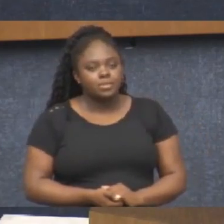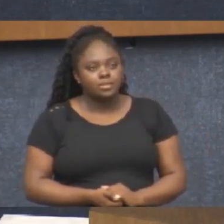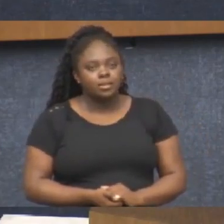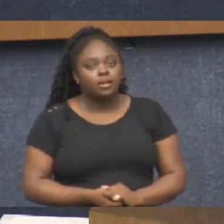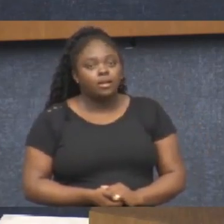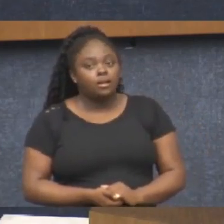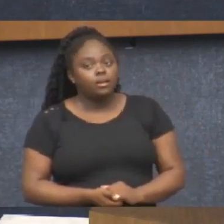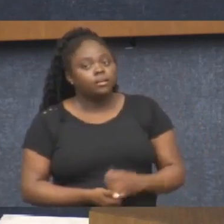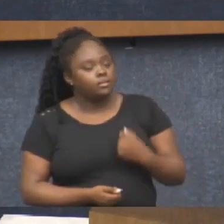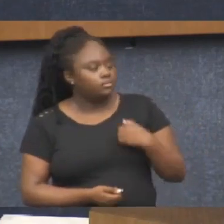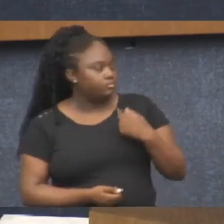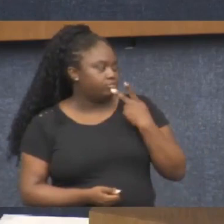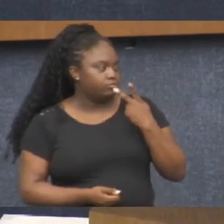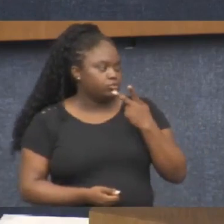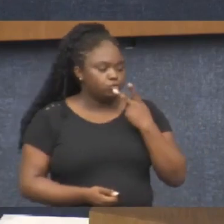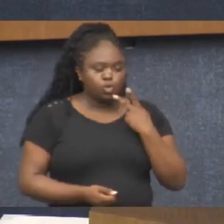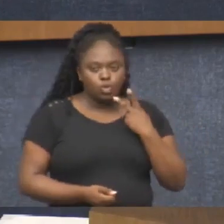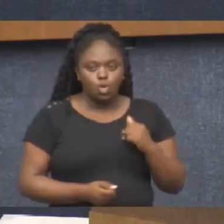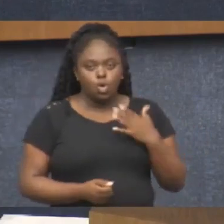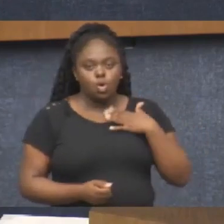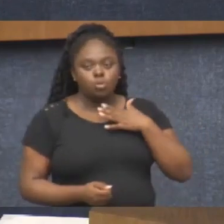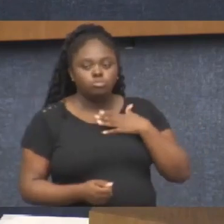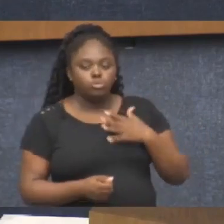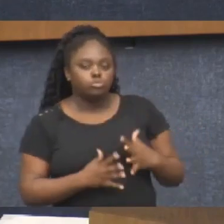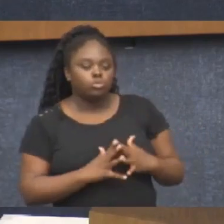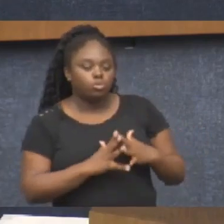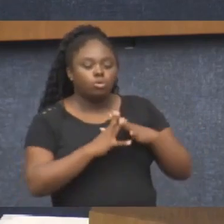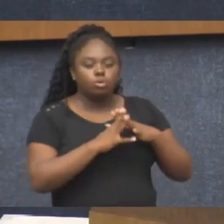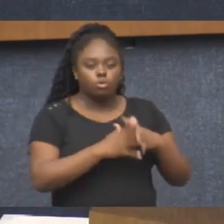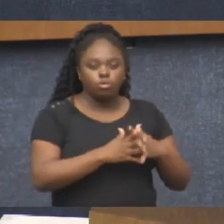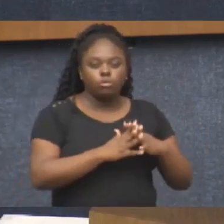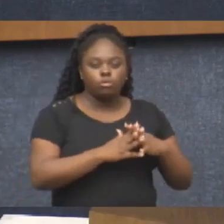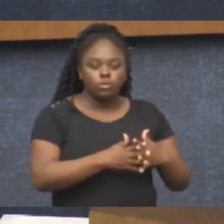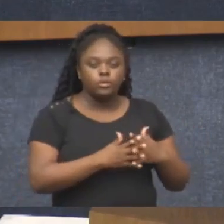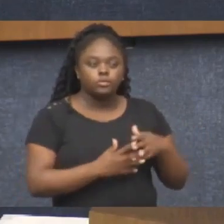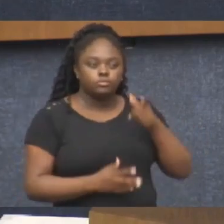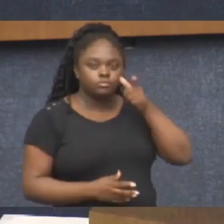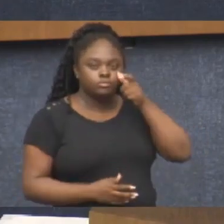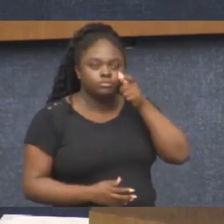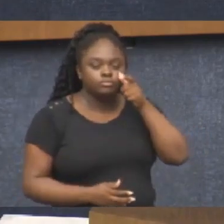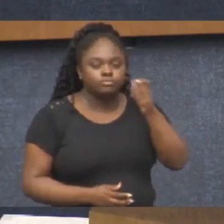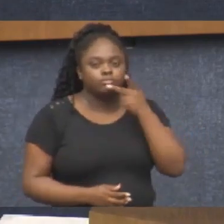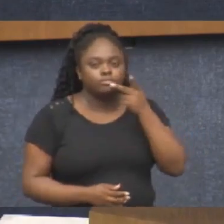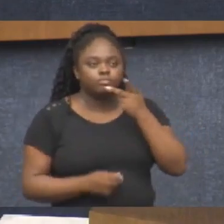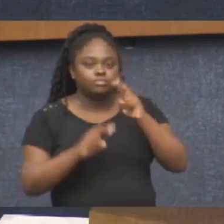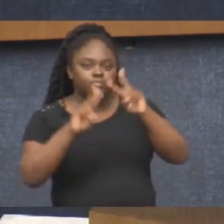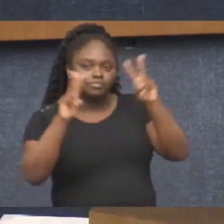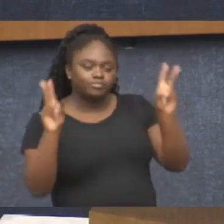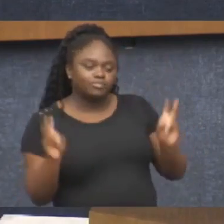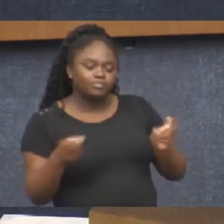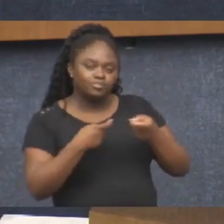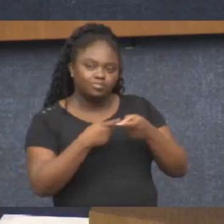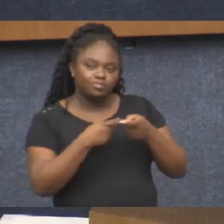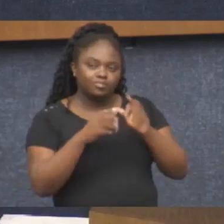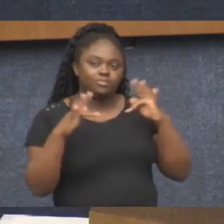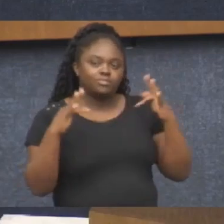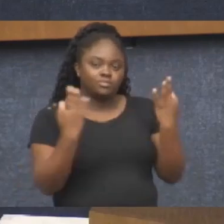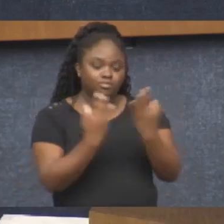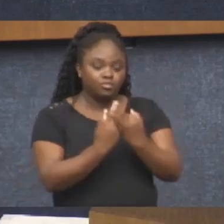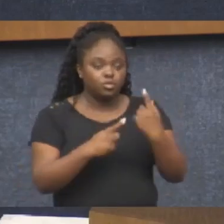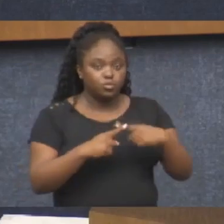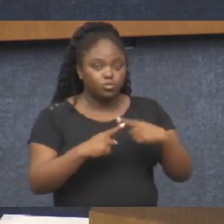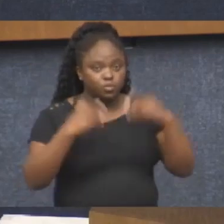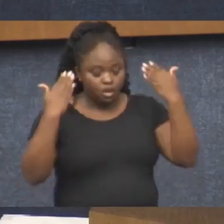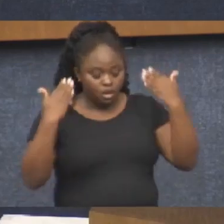não nego, né, todo o meu conflito de interesses em falar da medicina de família, porque realmente sou médico